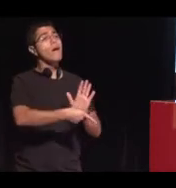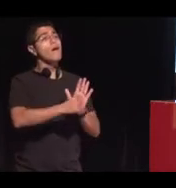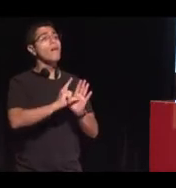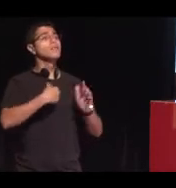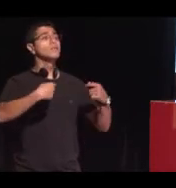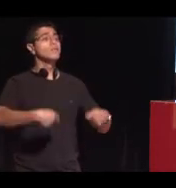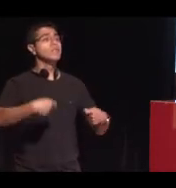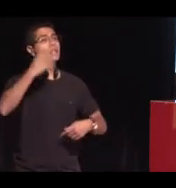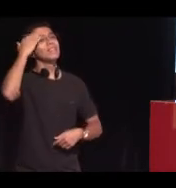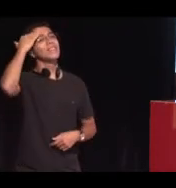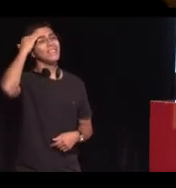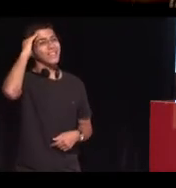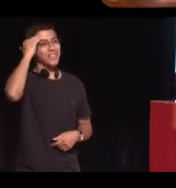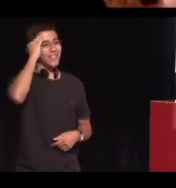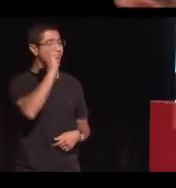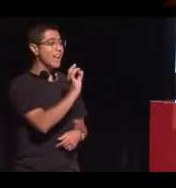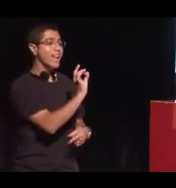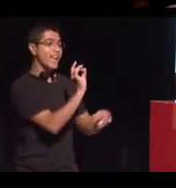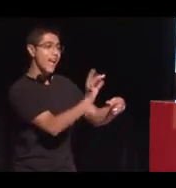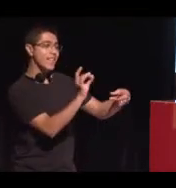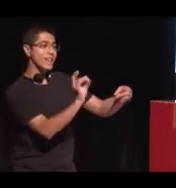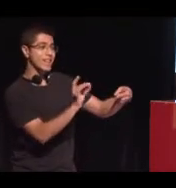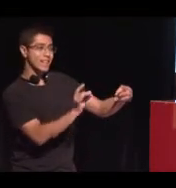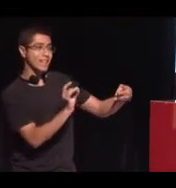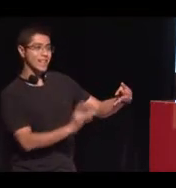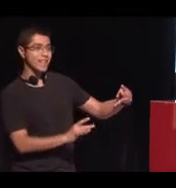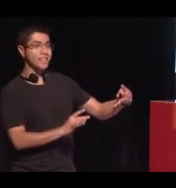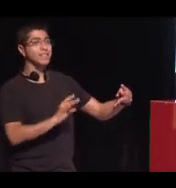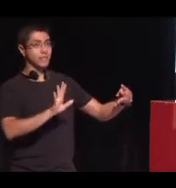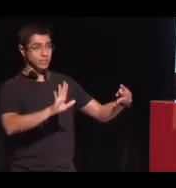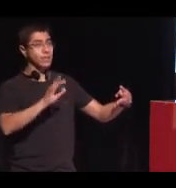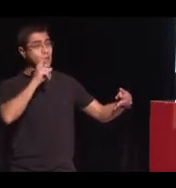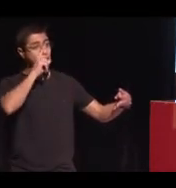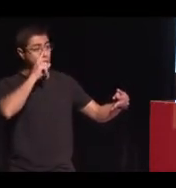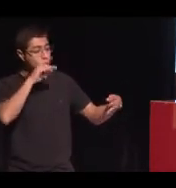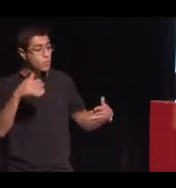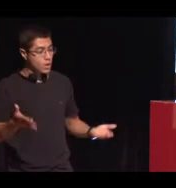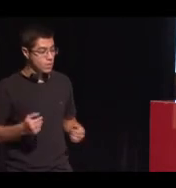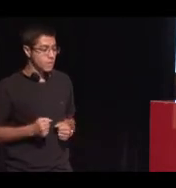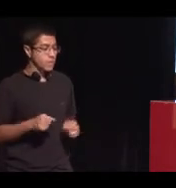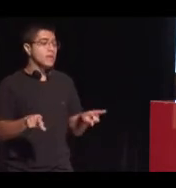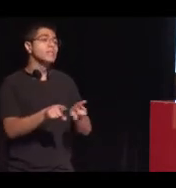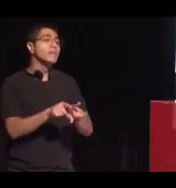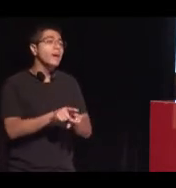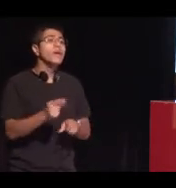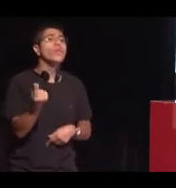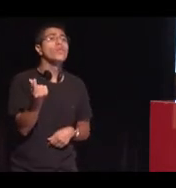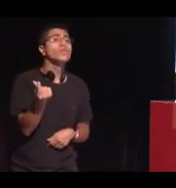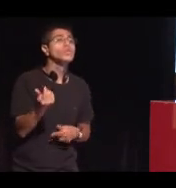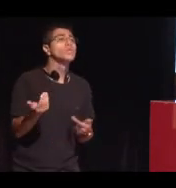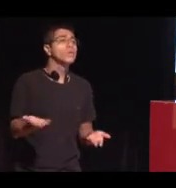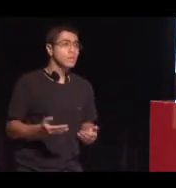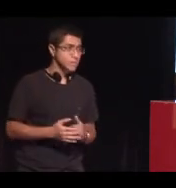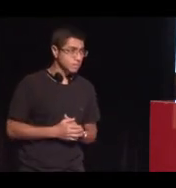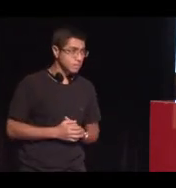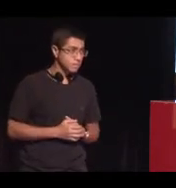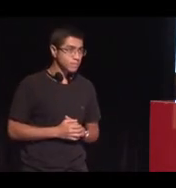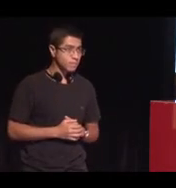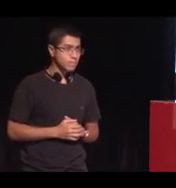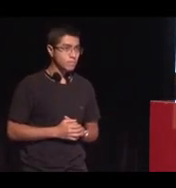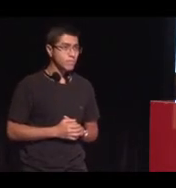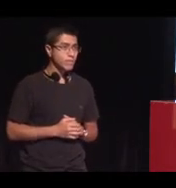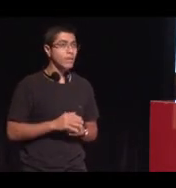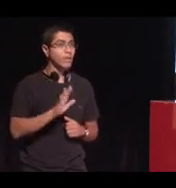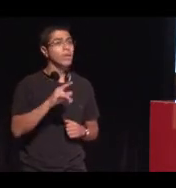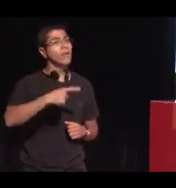de cada uma e qual era o custo, qual era o esforço que ia gerar para o time também de fazer cada migração. Aí a gente